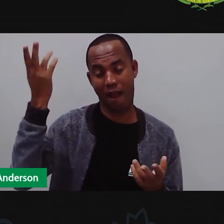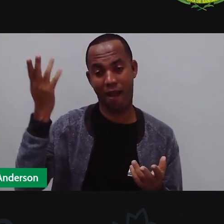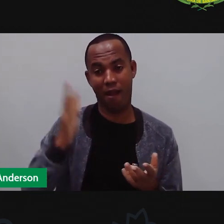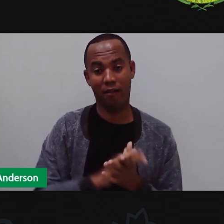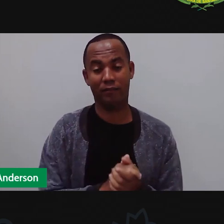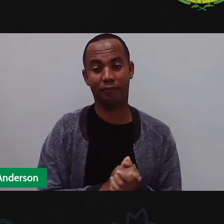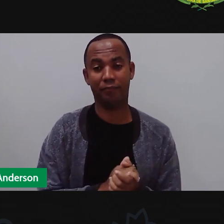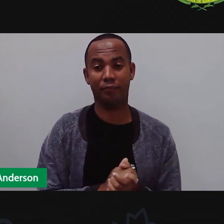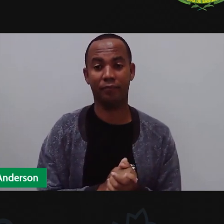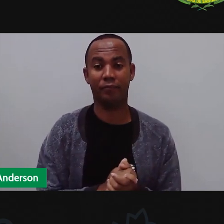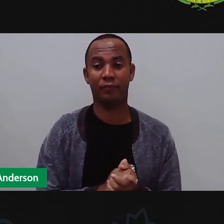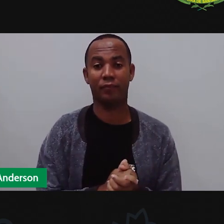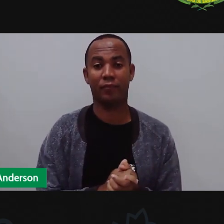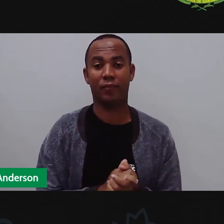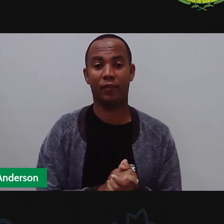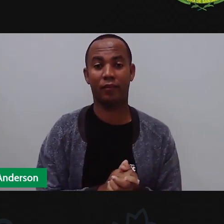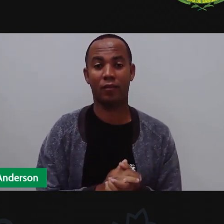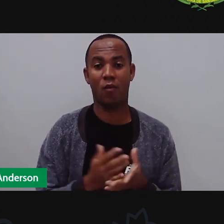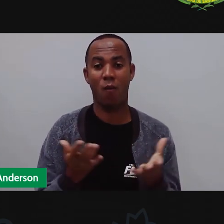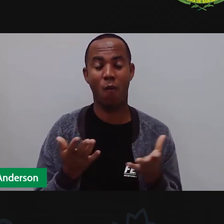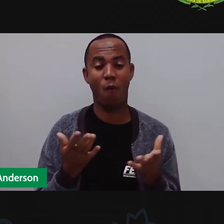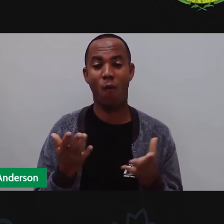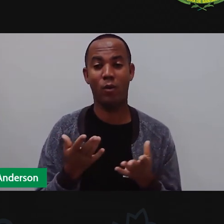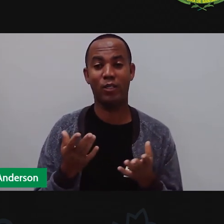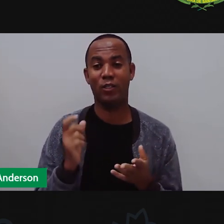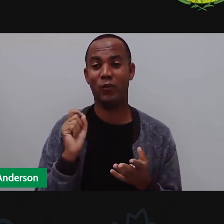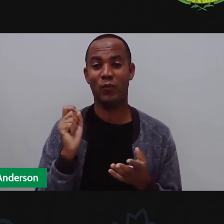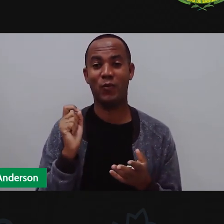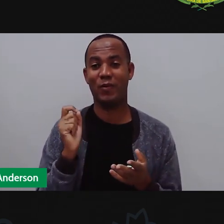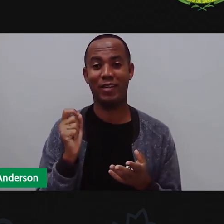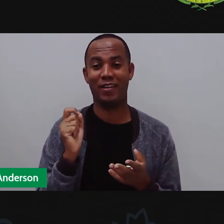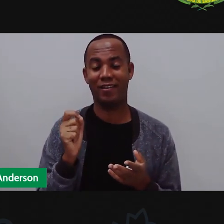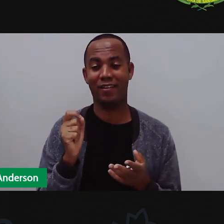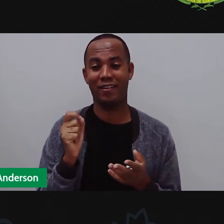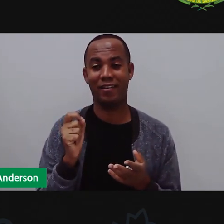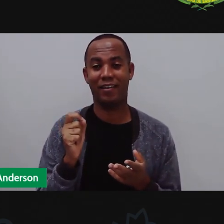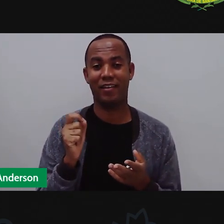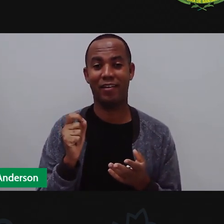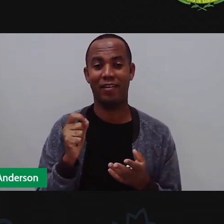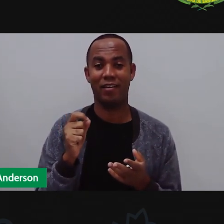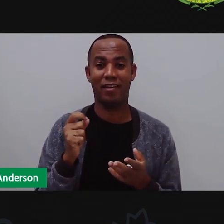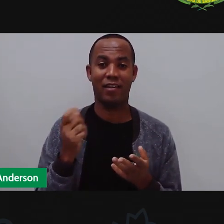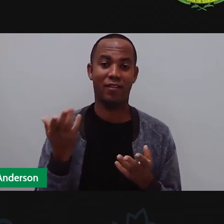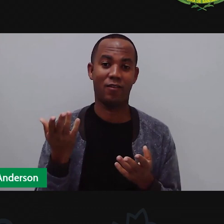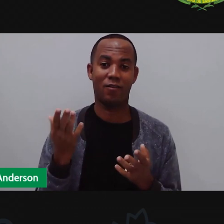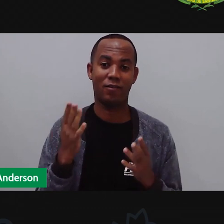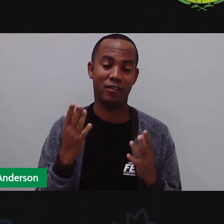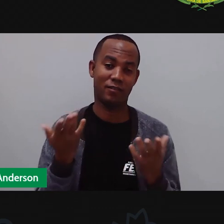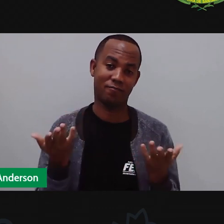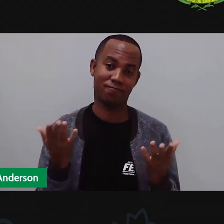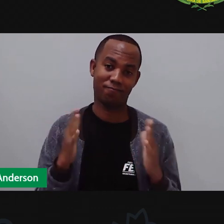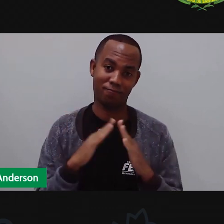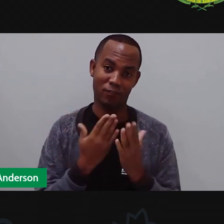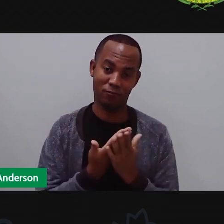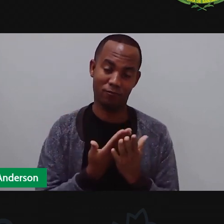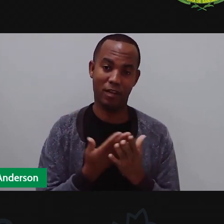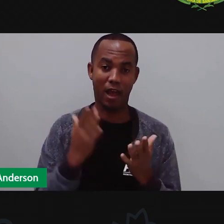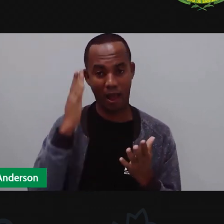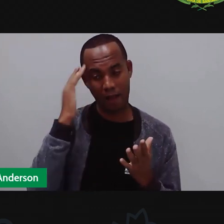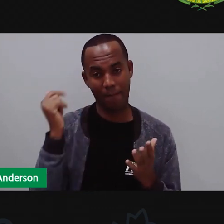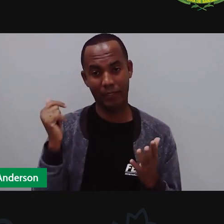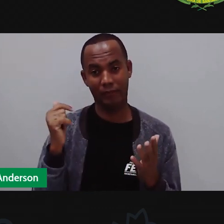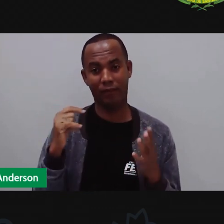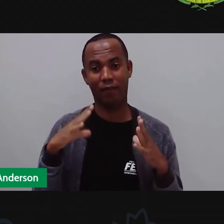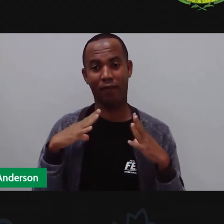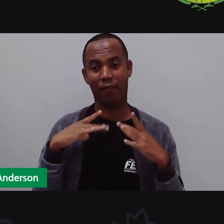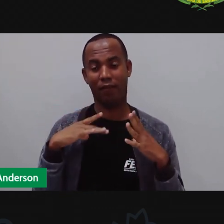Anderson. E quinto com qualidade, porque amanhã vamos descansar um pouquinho. E aí,